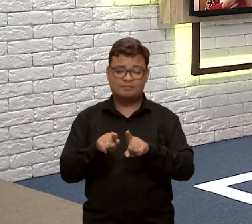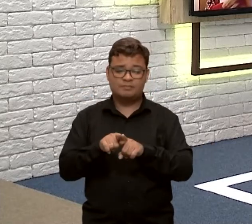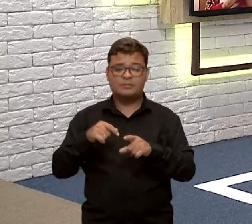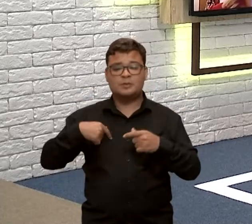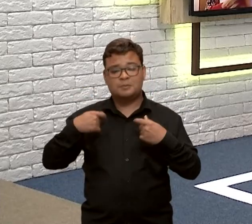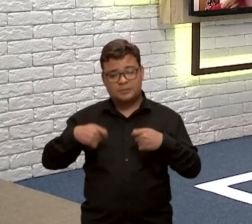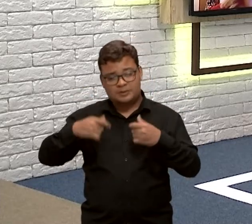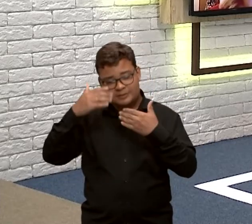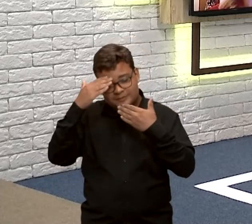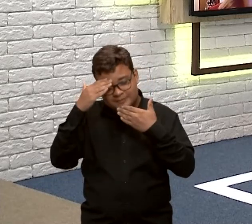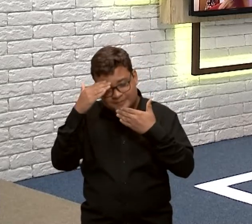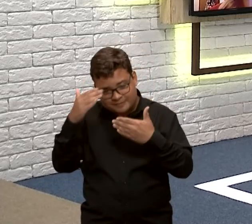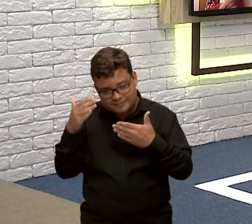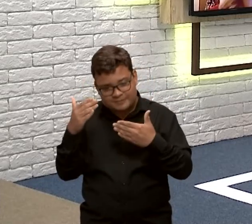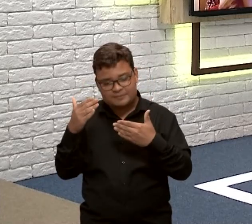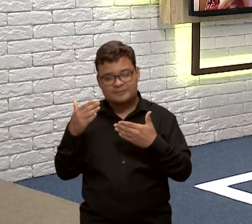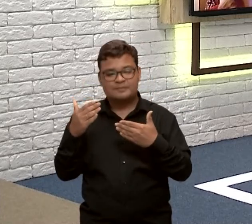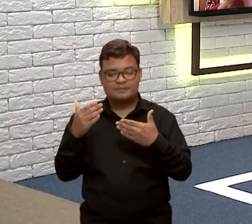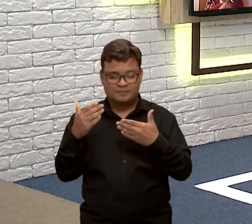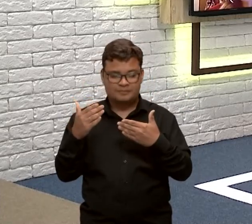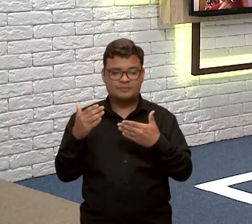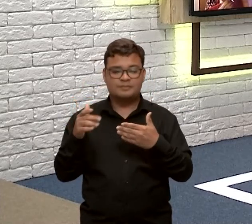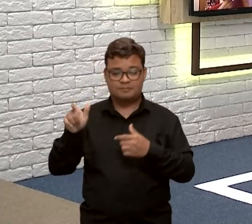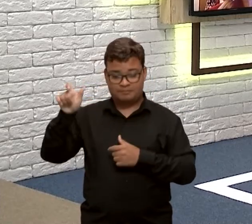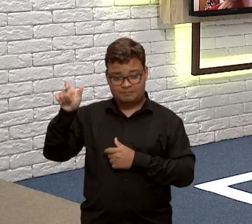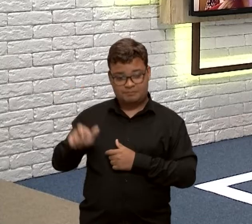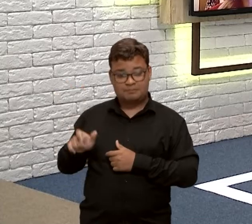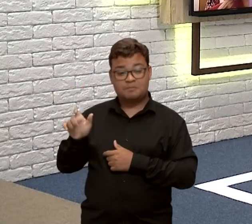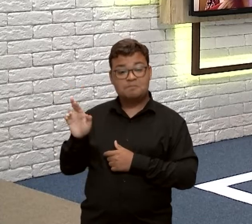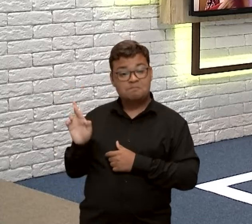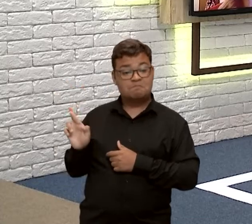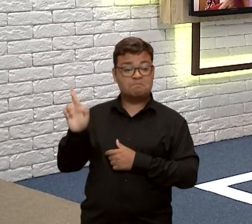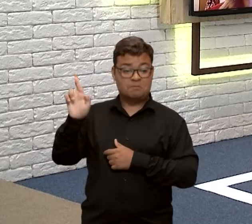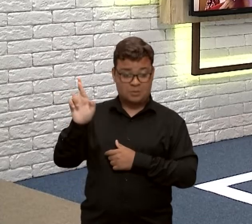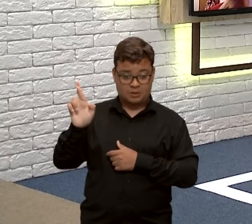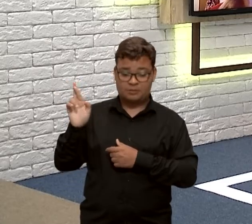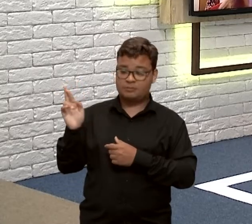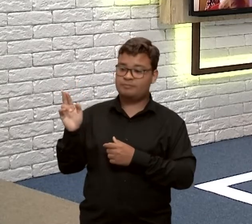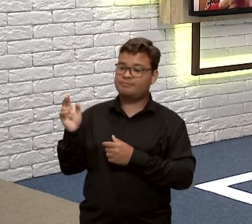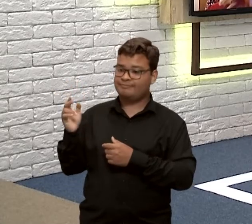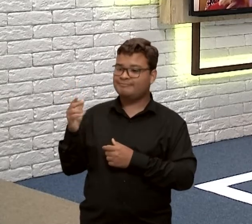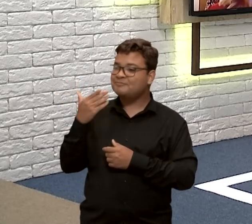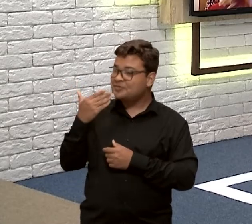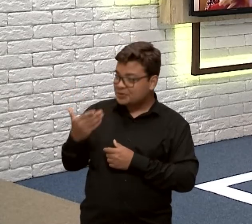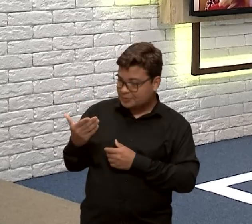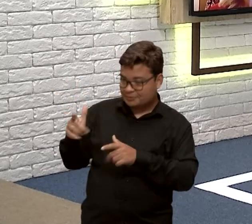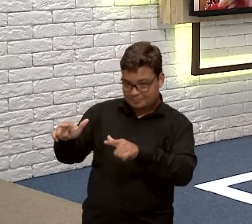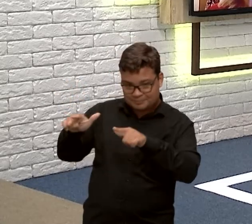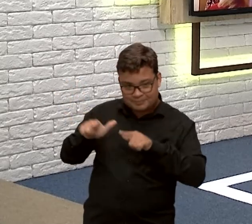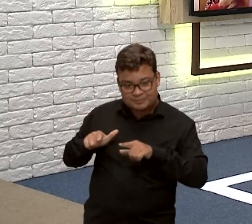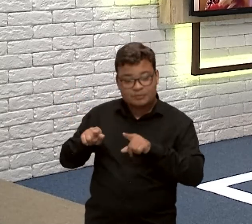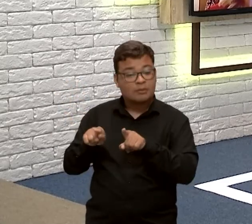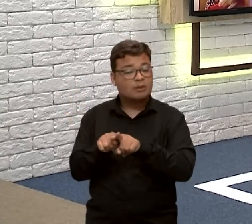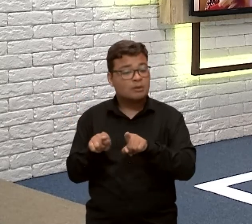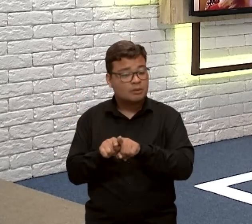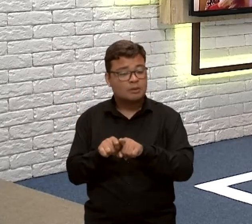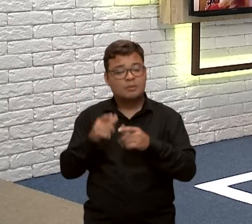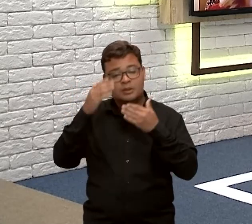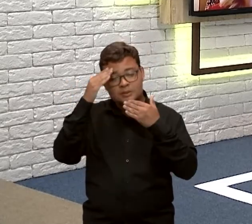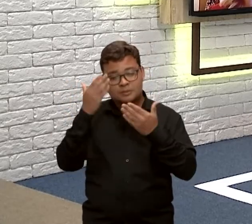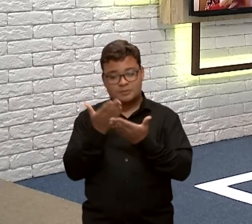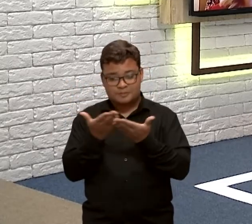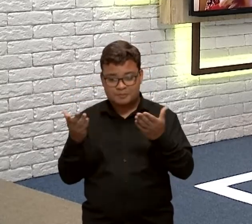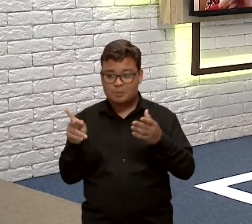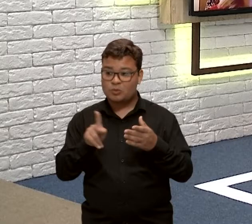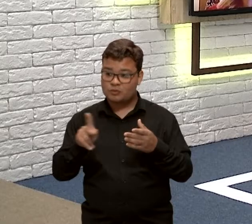agradecer, além de agradecer imensamente quem foi o mentor da indicação do título, eu preciso agradecer aos